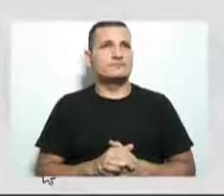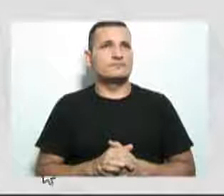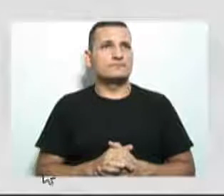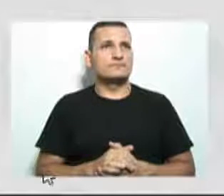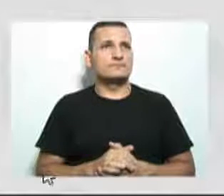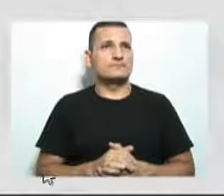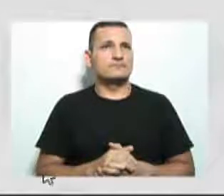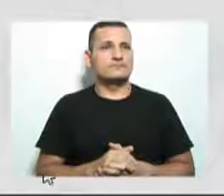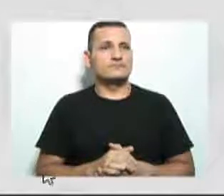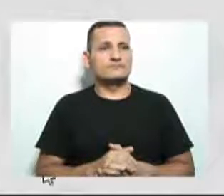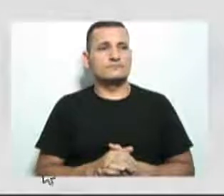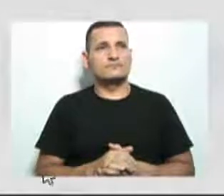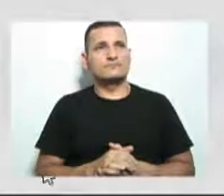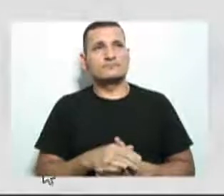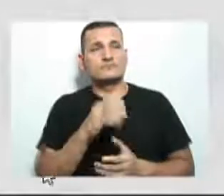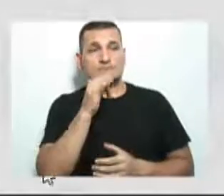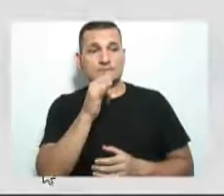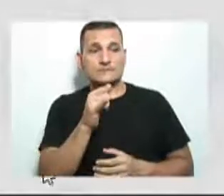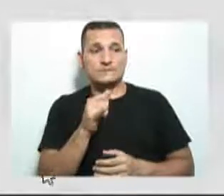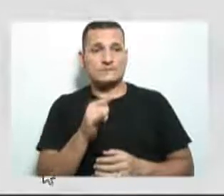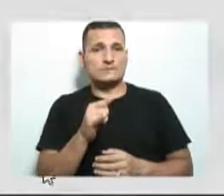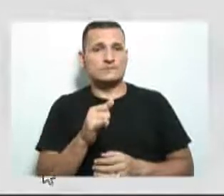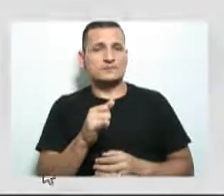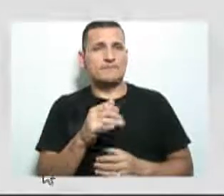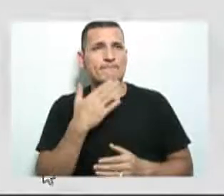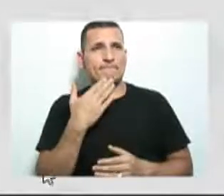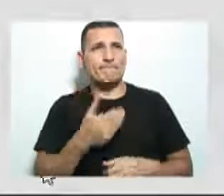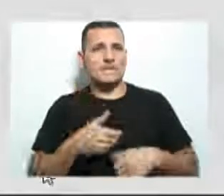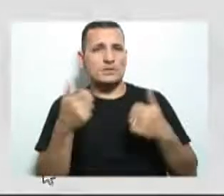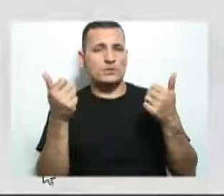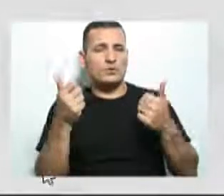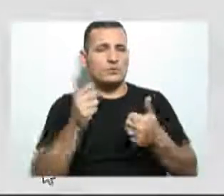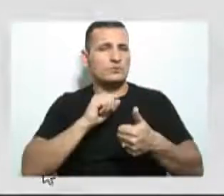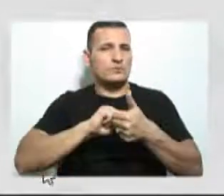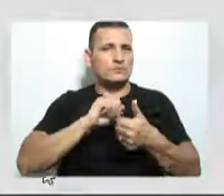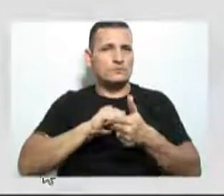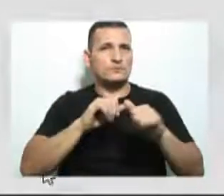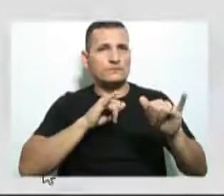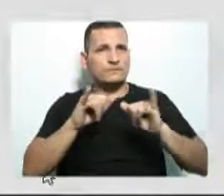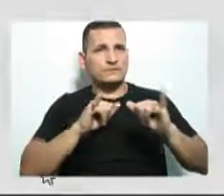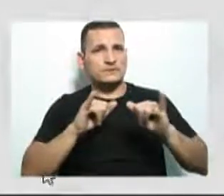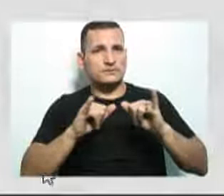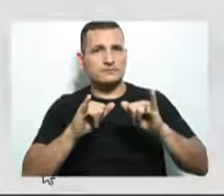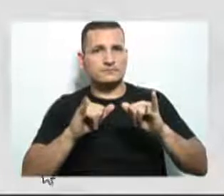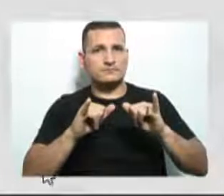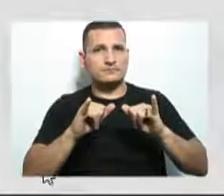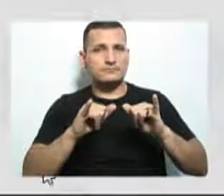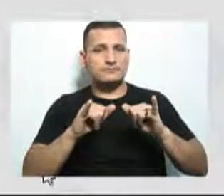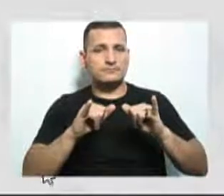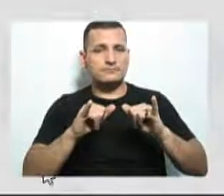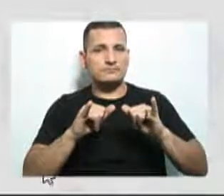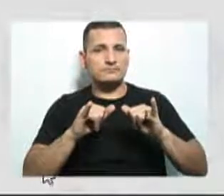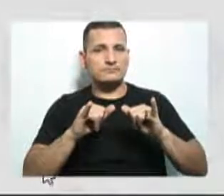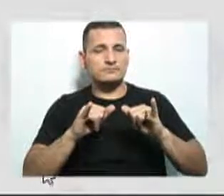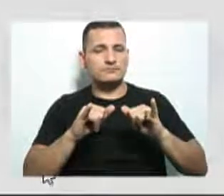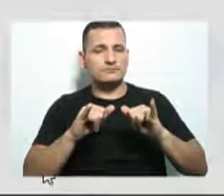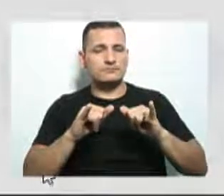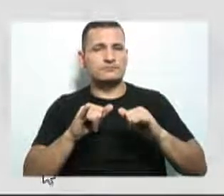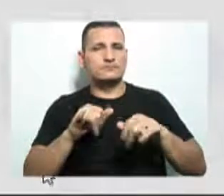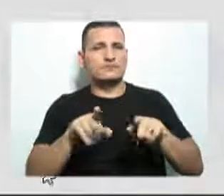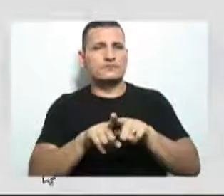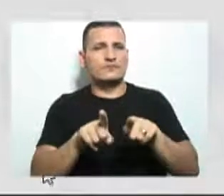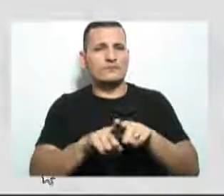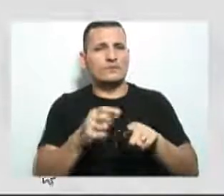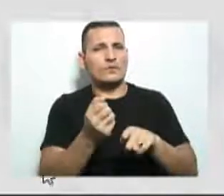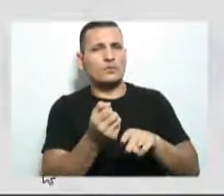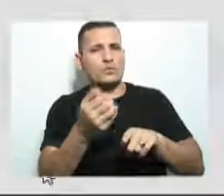aí. Quanto melhor for a qualidade da informação, maior for a